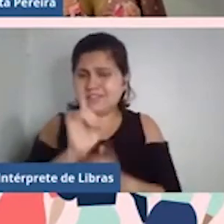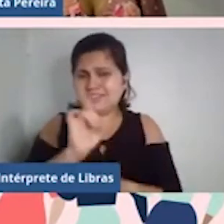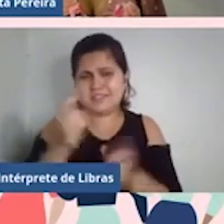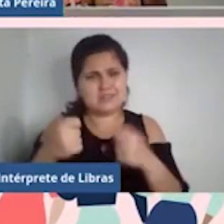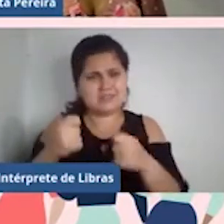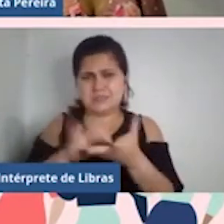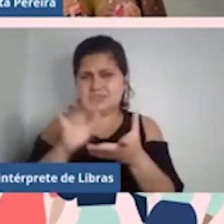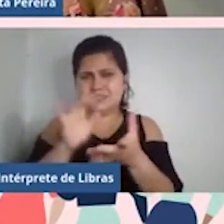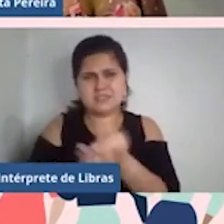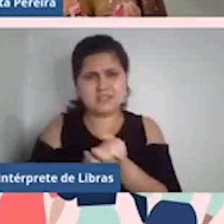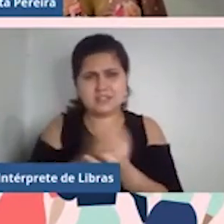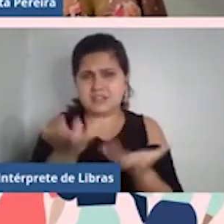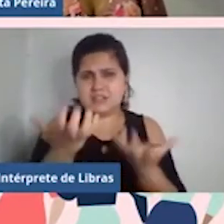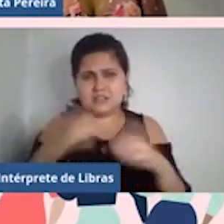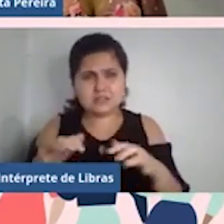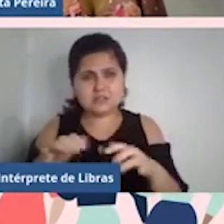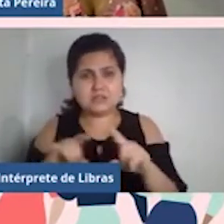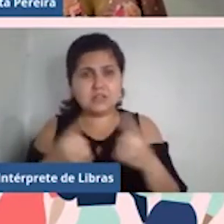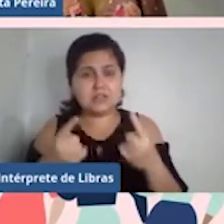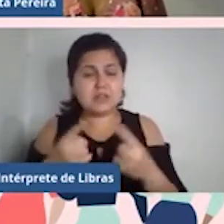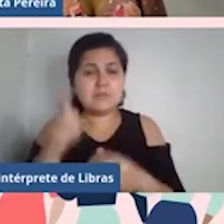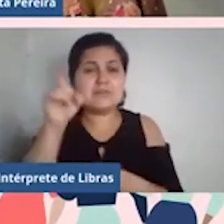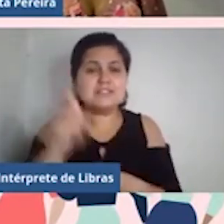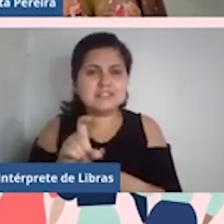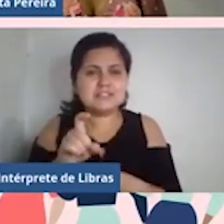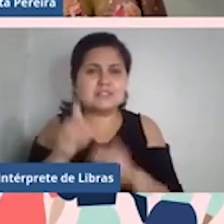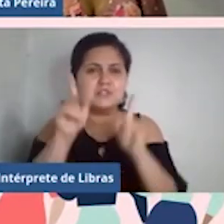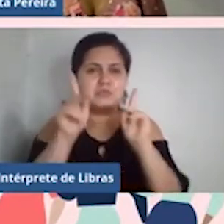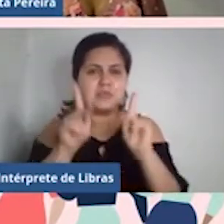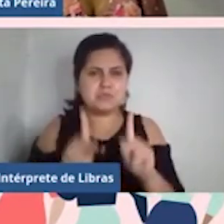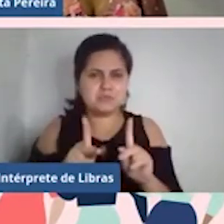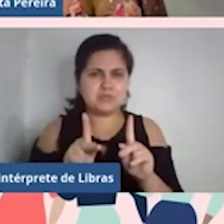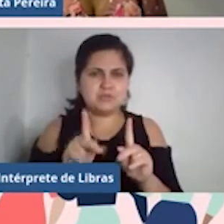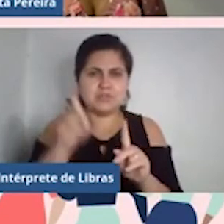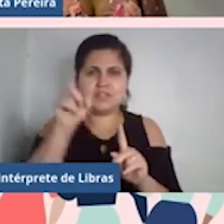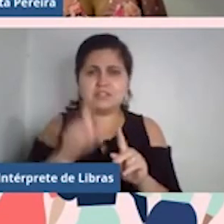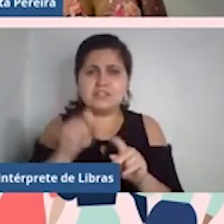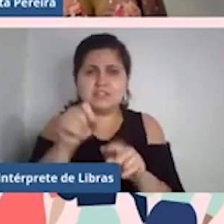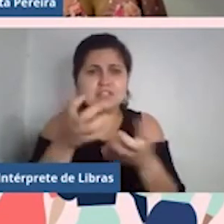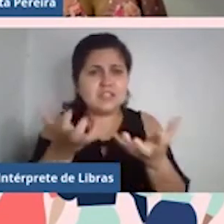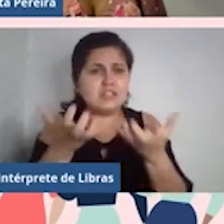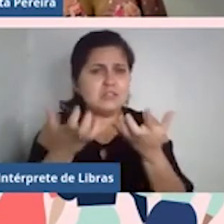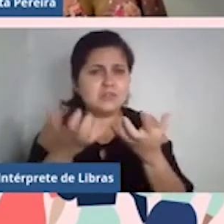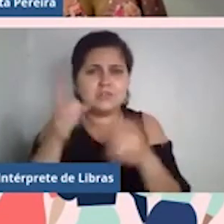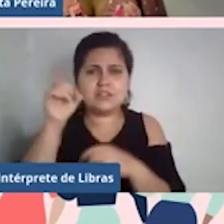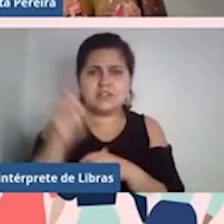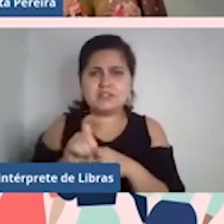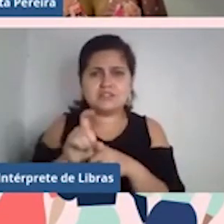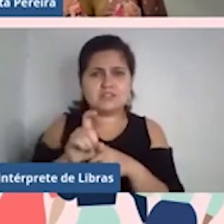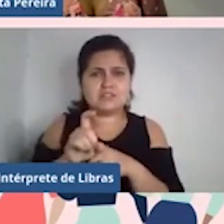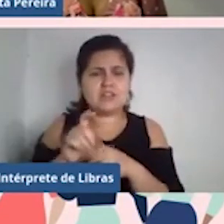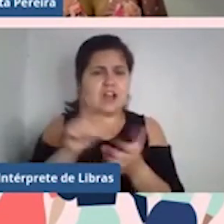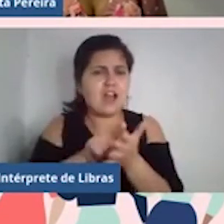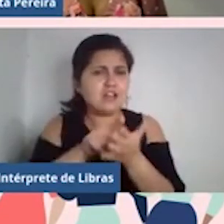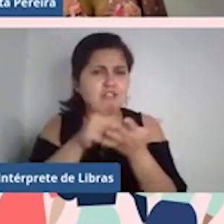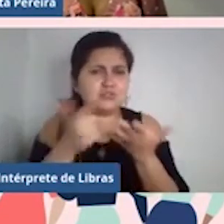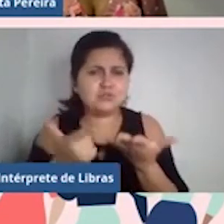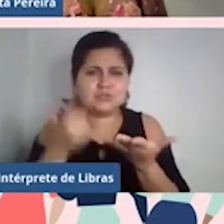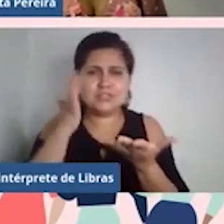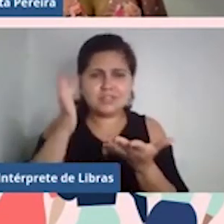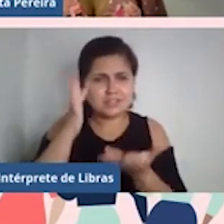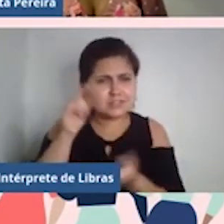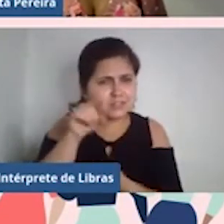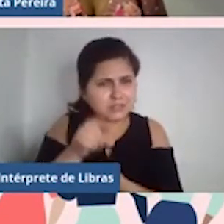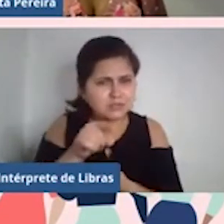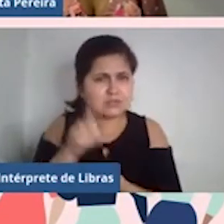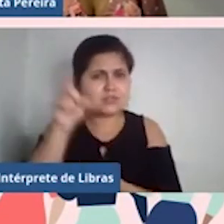não quiser, mas Fernanda, seja alguém. Seja quem tu quer. Seja a jornalista que tu sonhou.